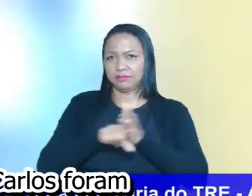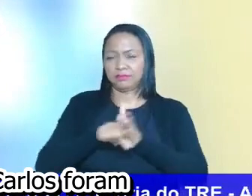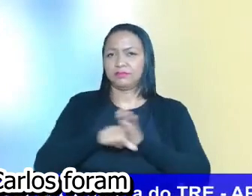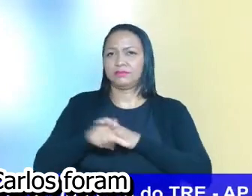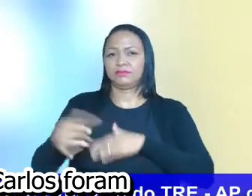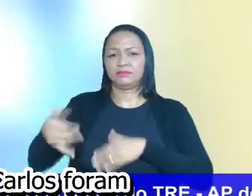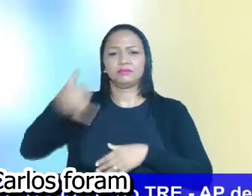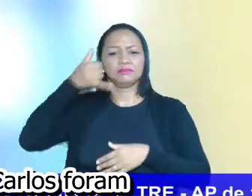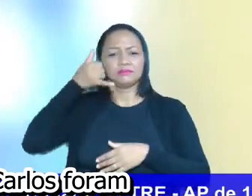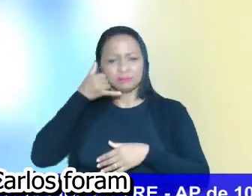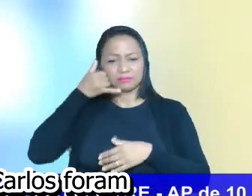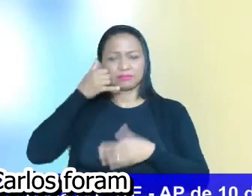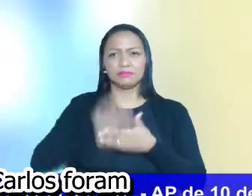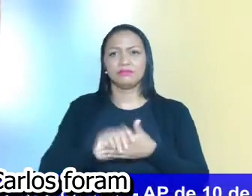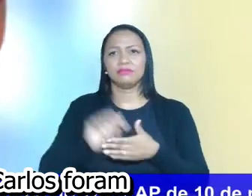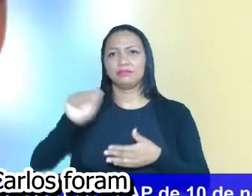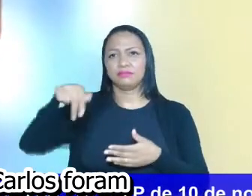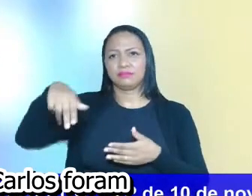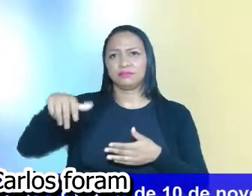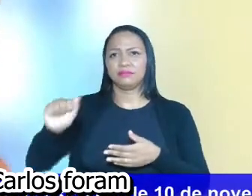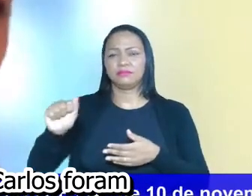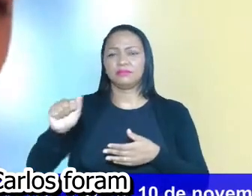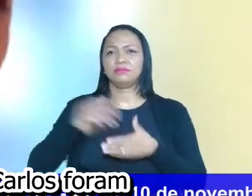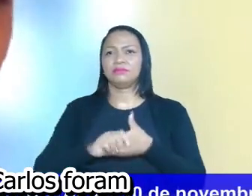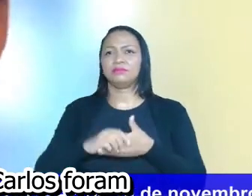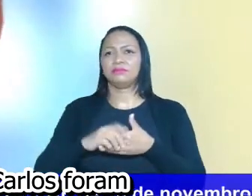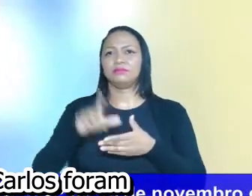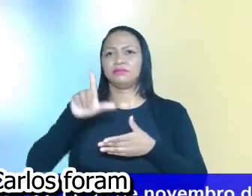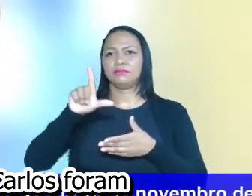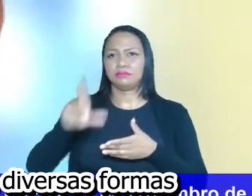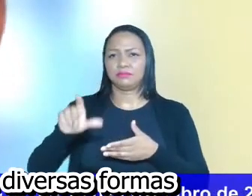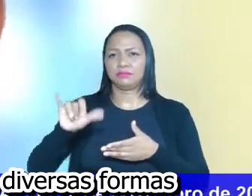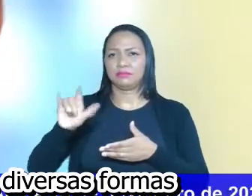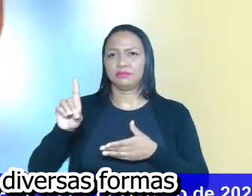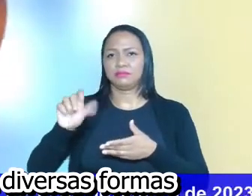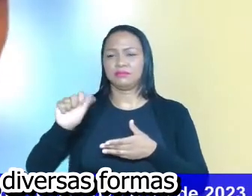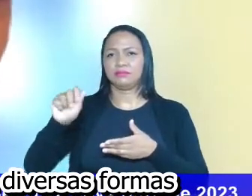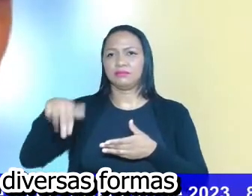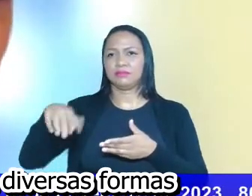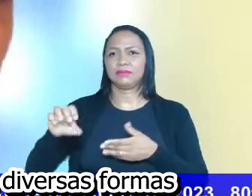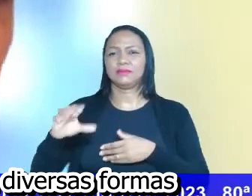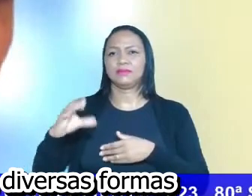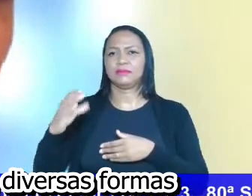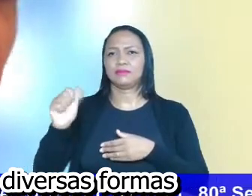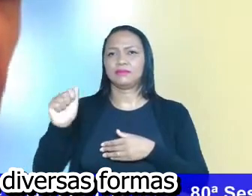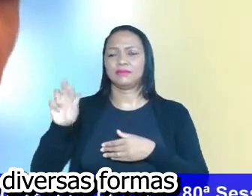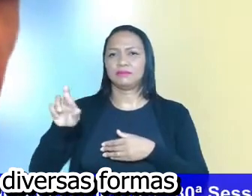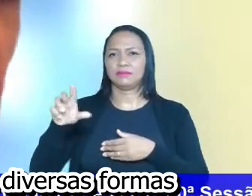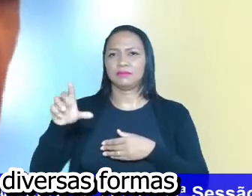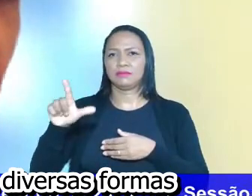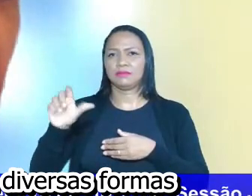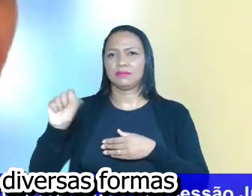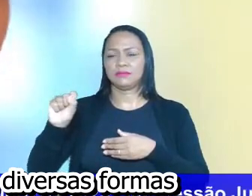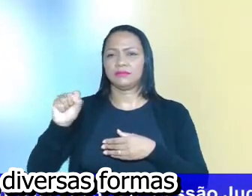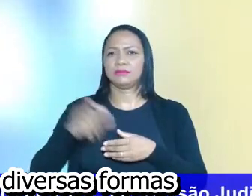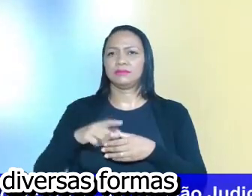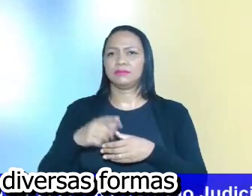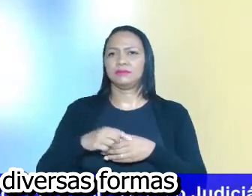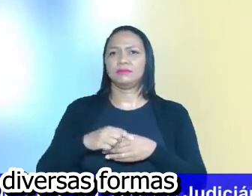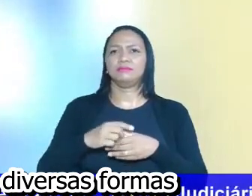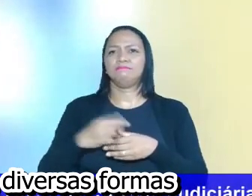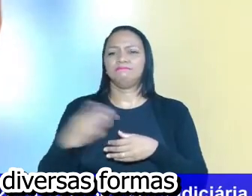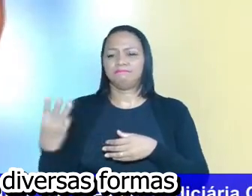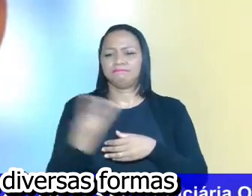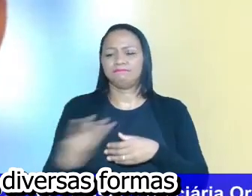aparelhos celulares de Ana, Lidiane e Carlos, foram encontradas conversas em que os envolvidos tratavam